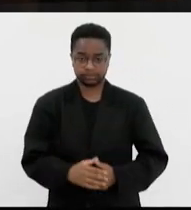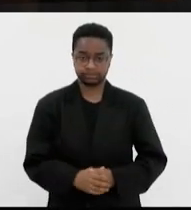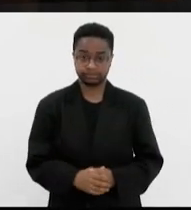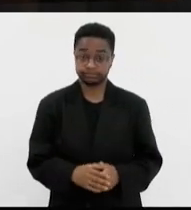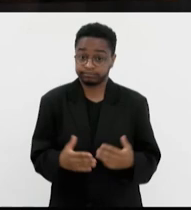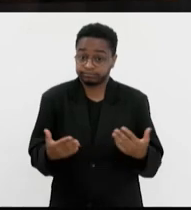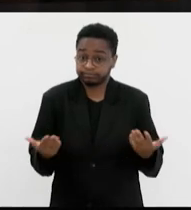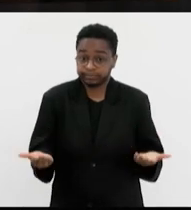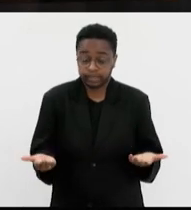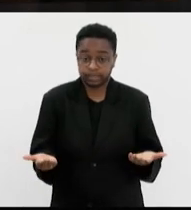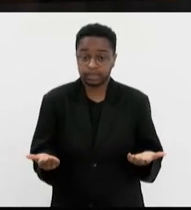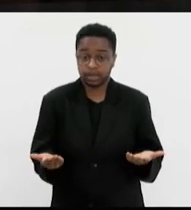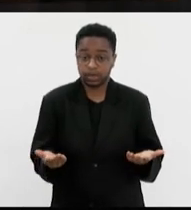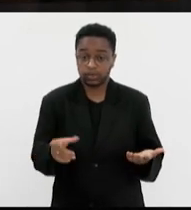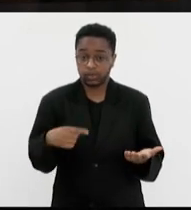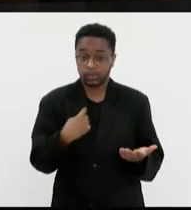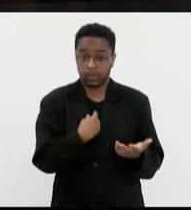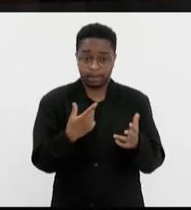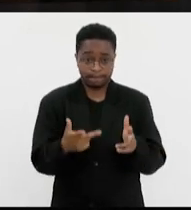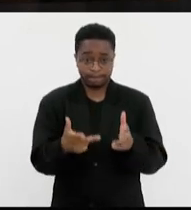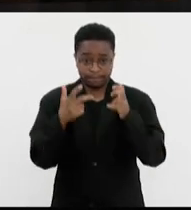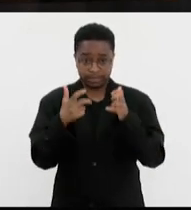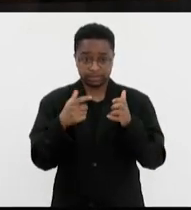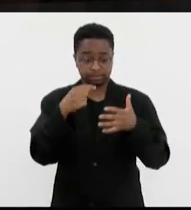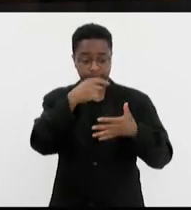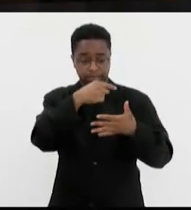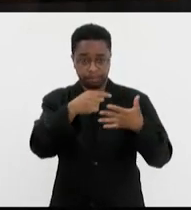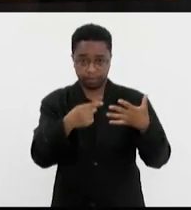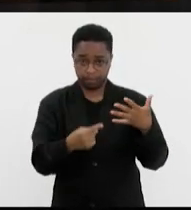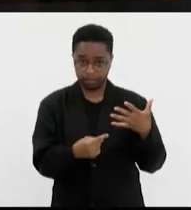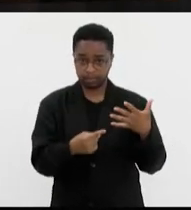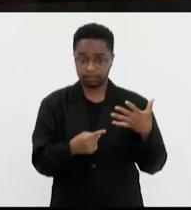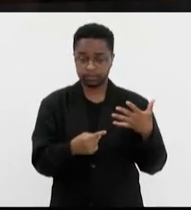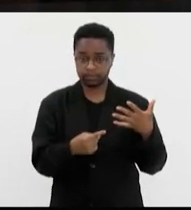diante desse quadro, né,